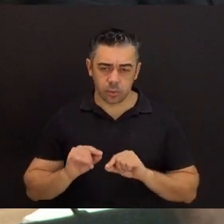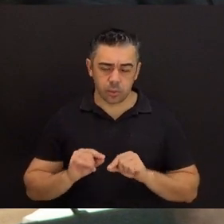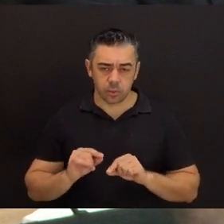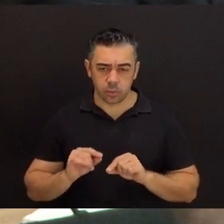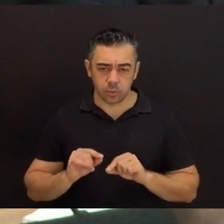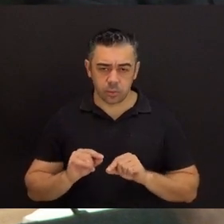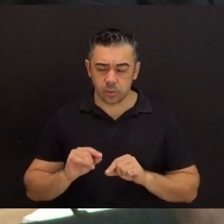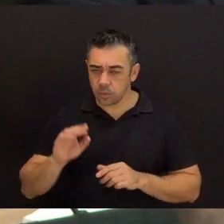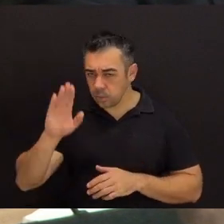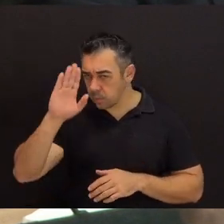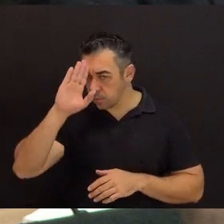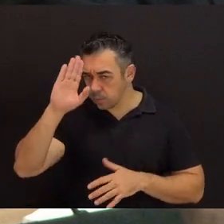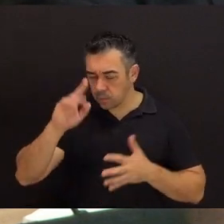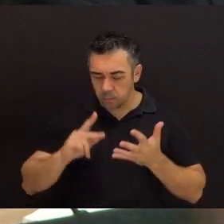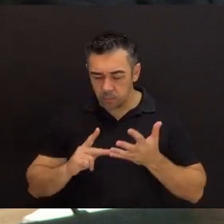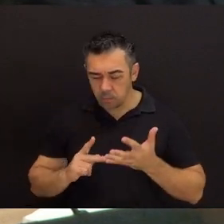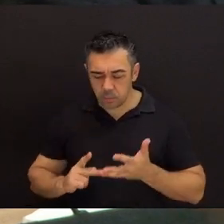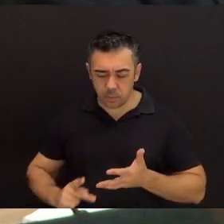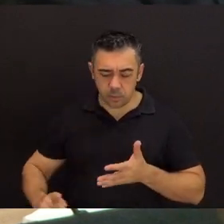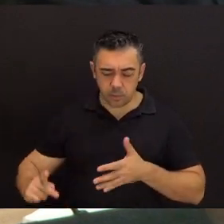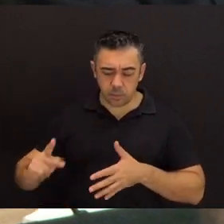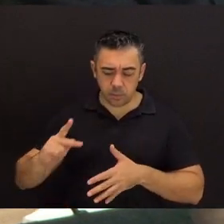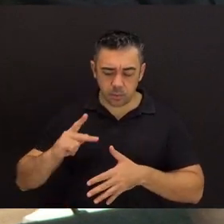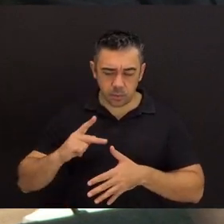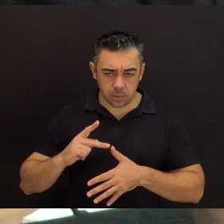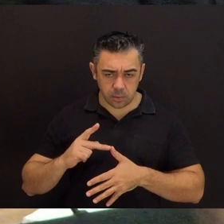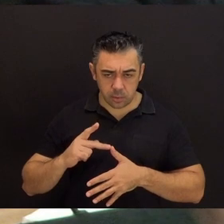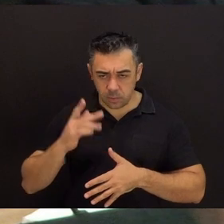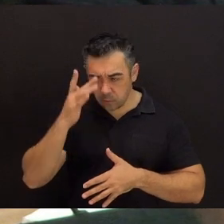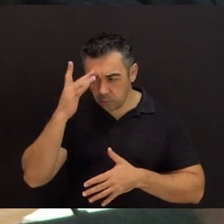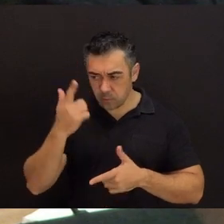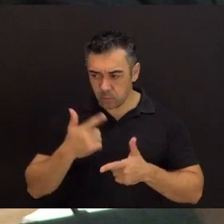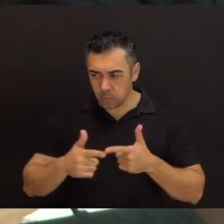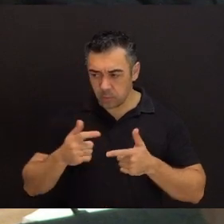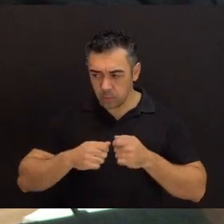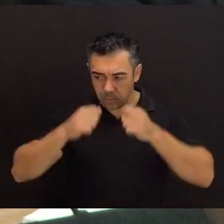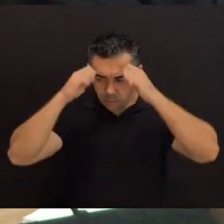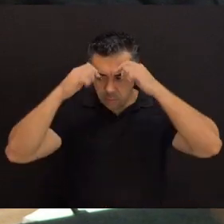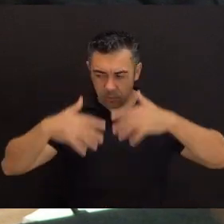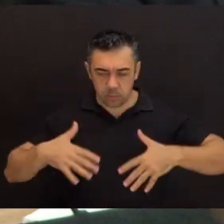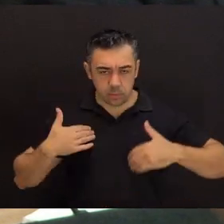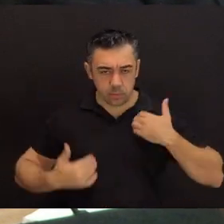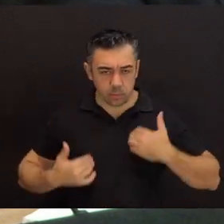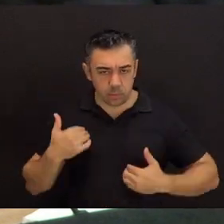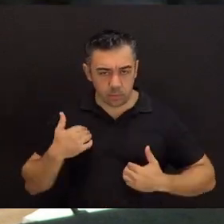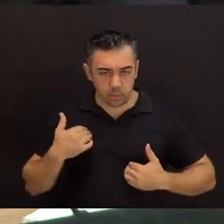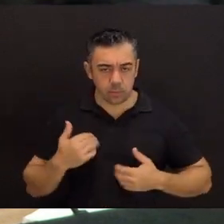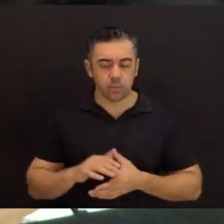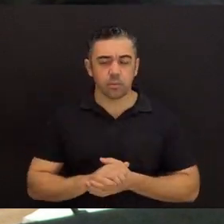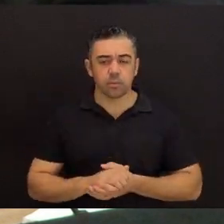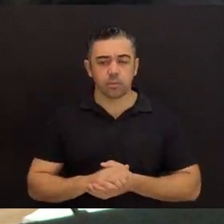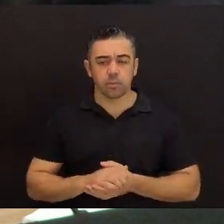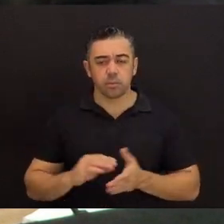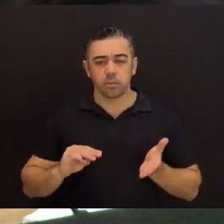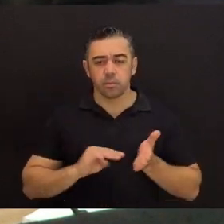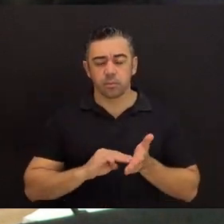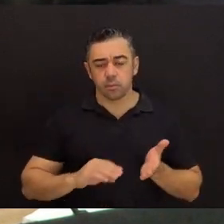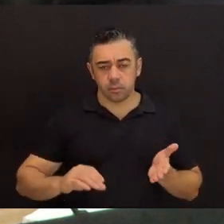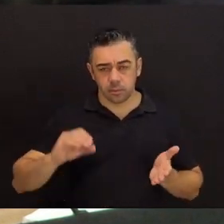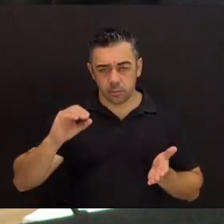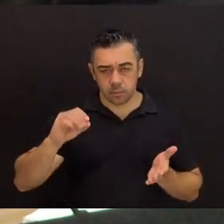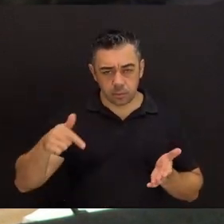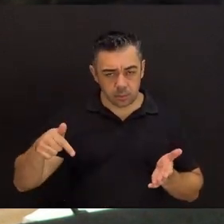prioritário aos portadores de fibralgia memorando sete 2023